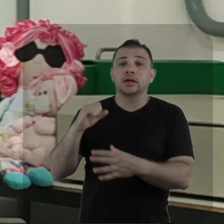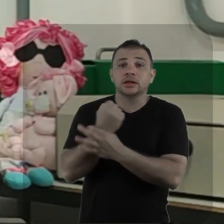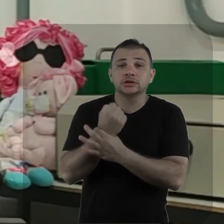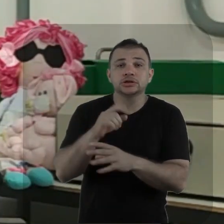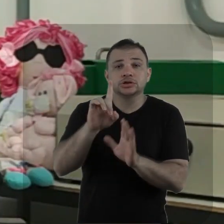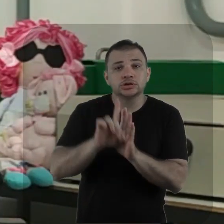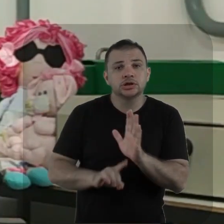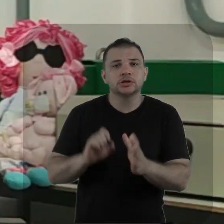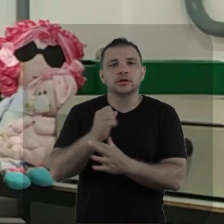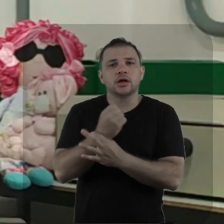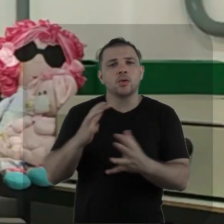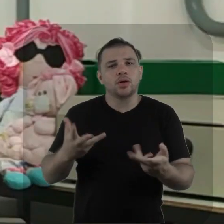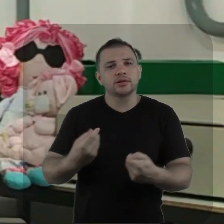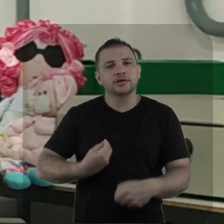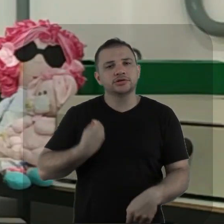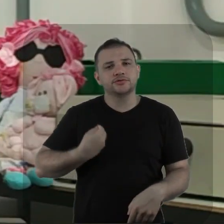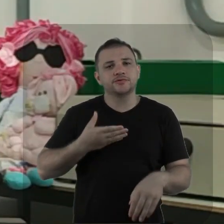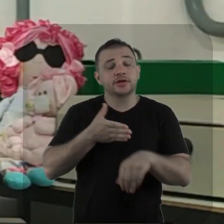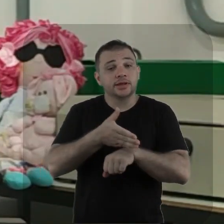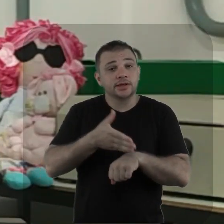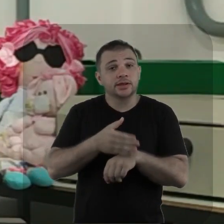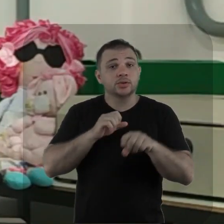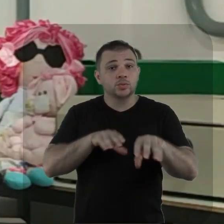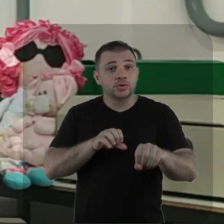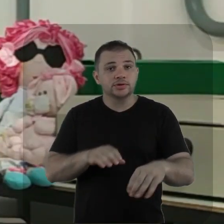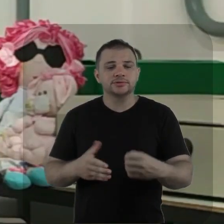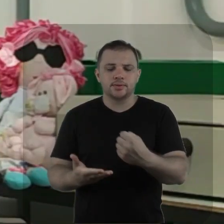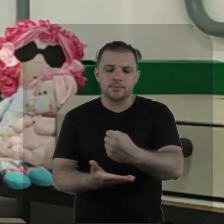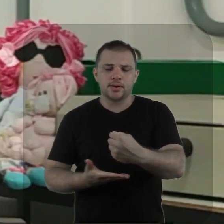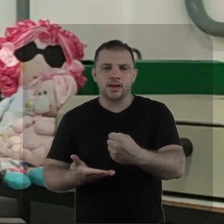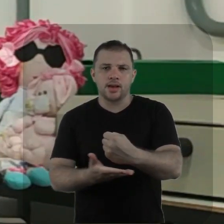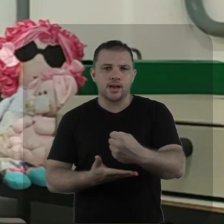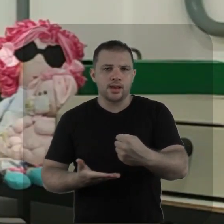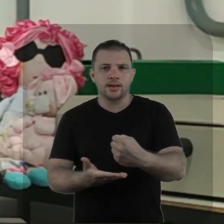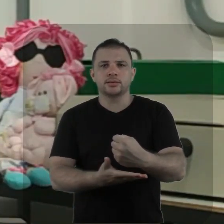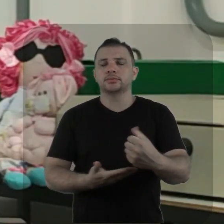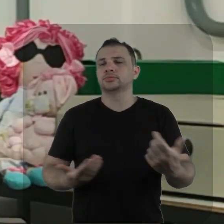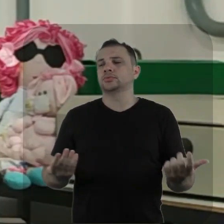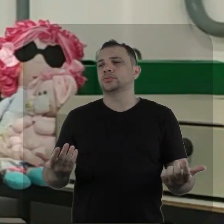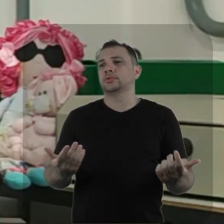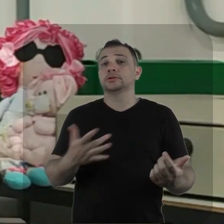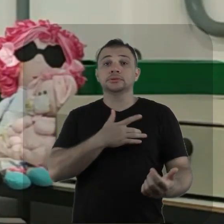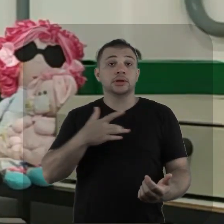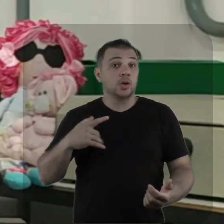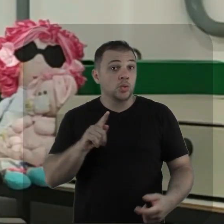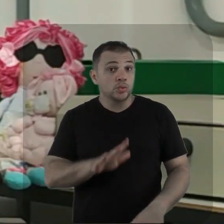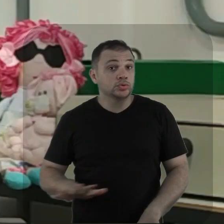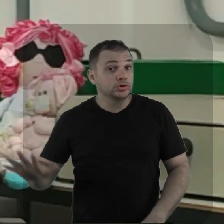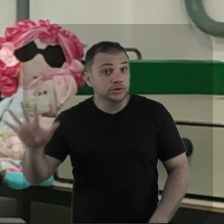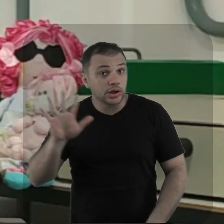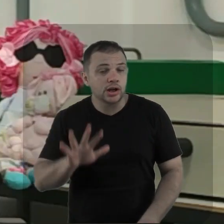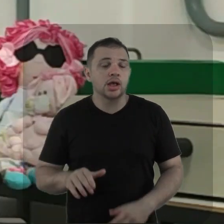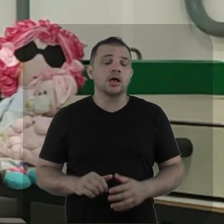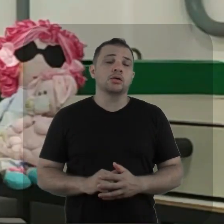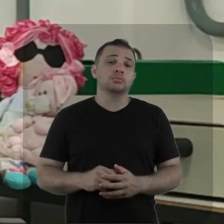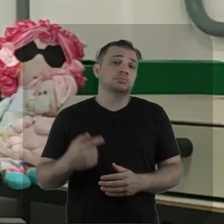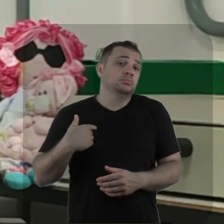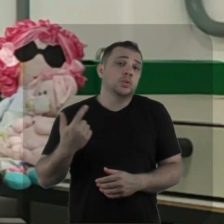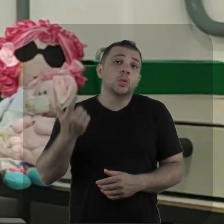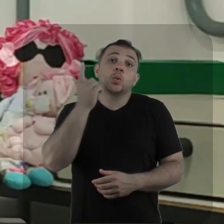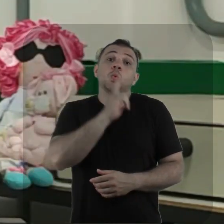de vida, de acesso à educação, aos recursos mais básicos, né? A saúde de uma forma geral. Então, é